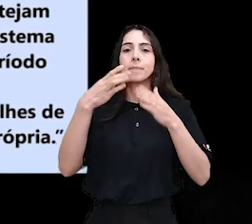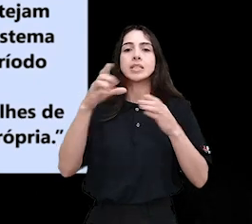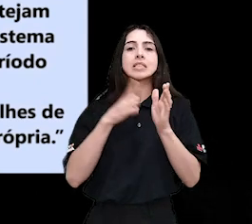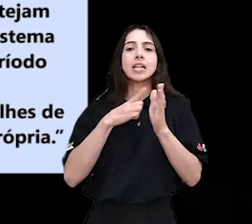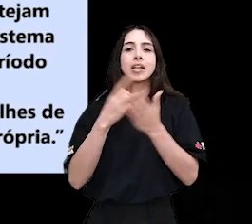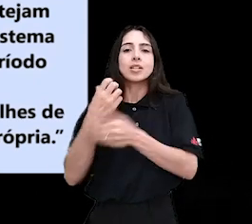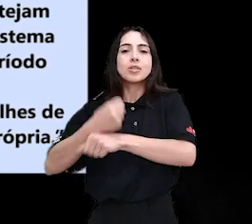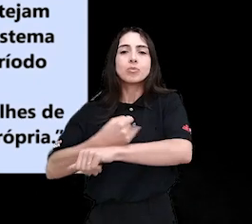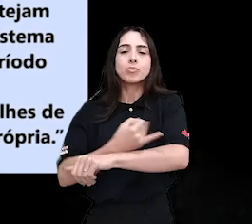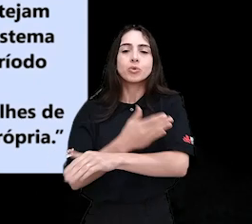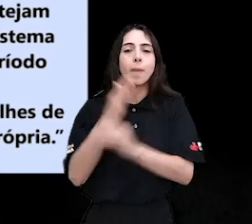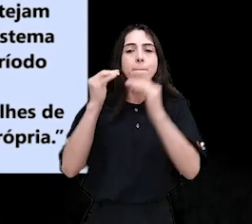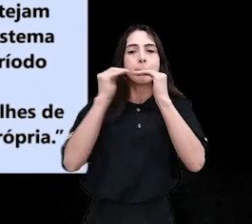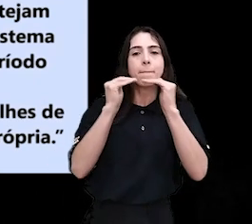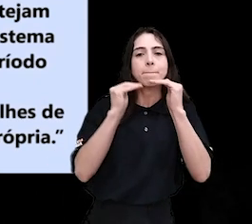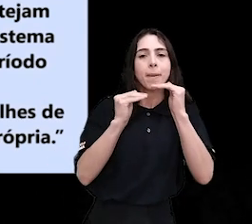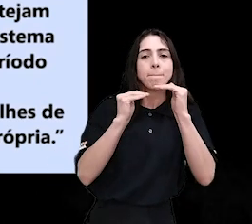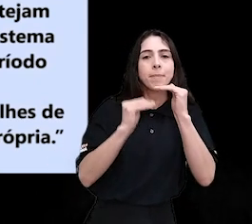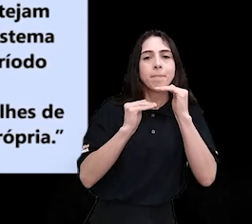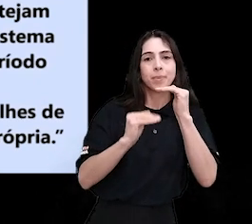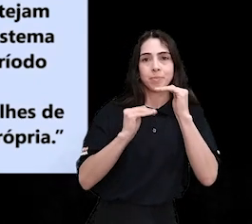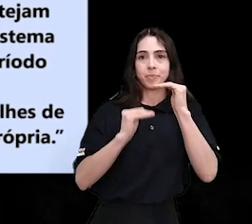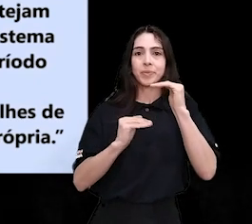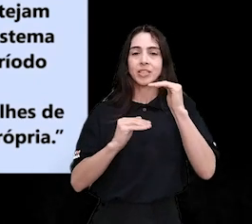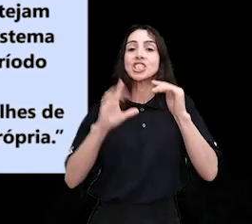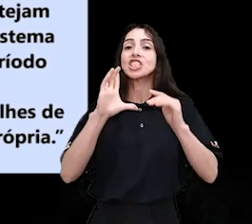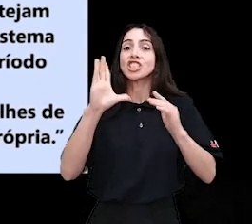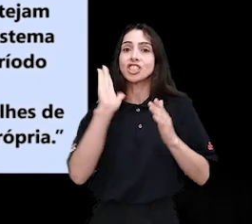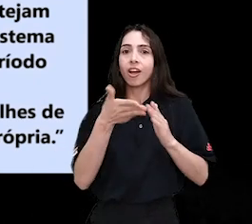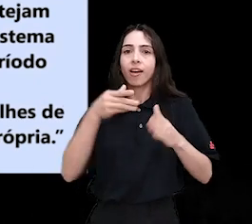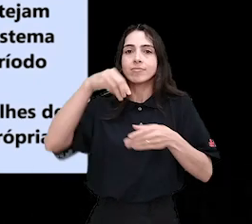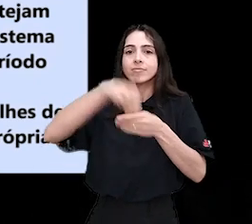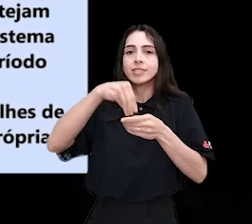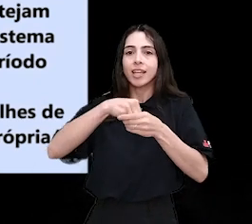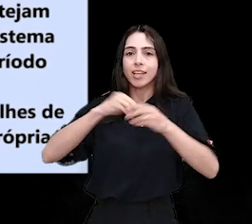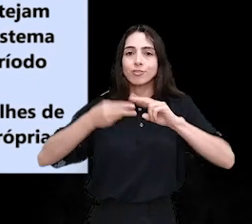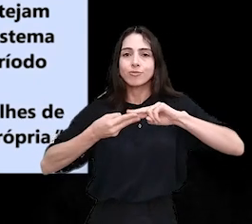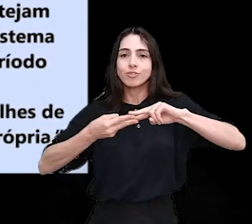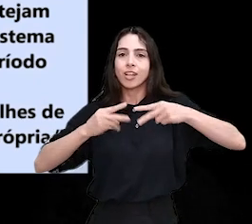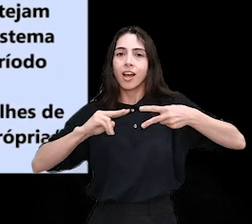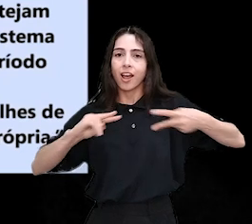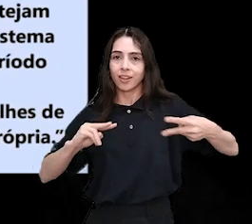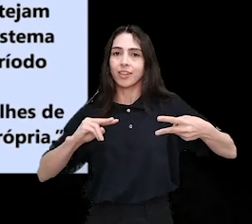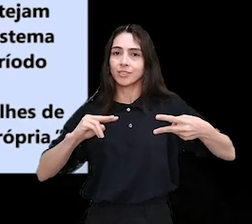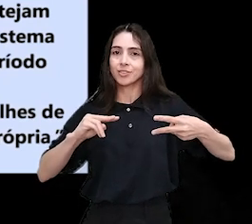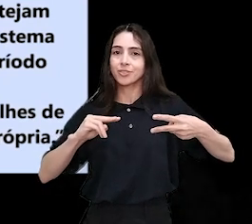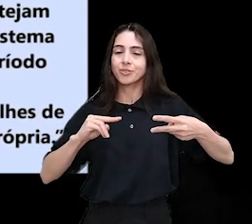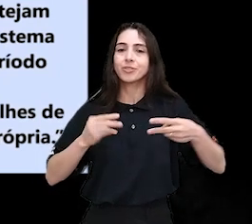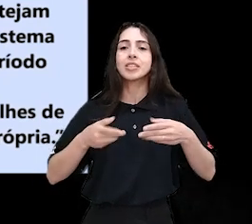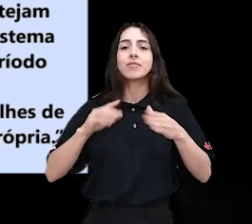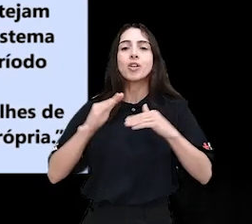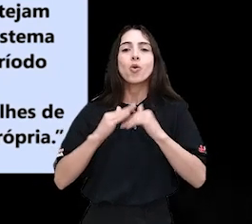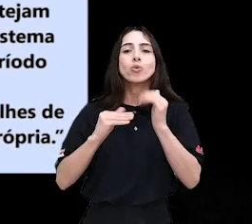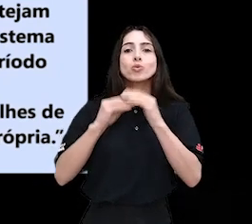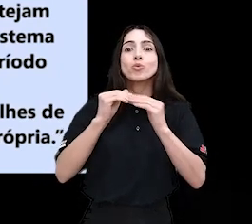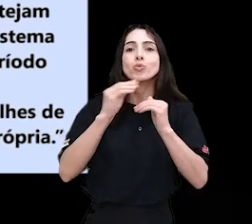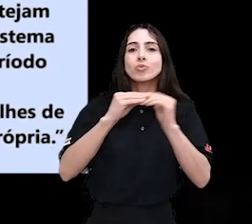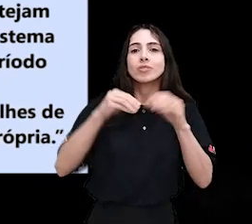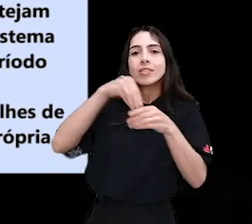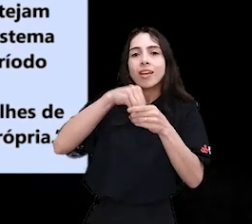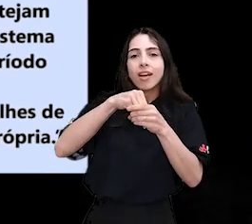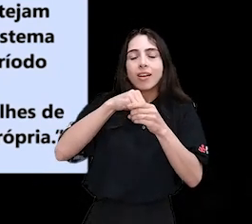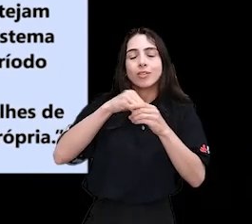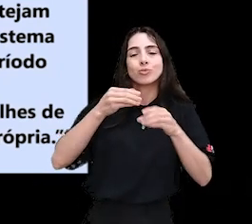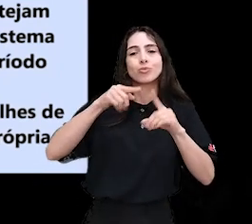e sensoriais que seguem o mesmo padrão. Elas estão previstas nas informações genéticas das nossas células e